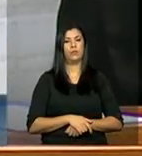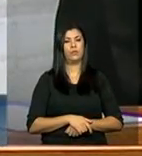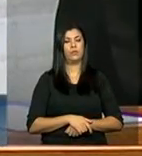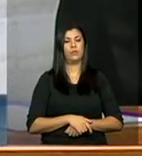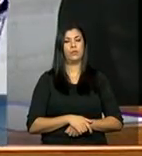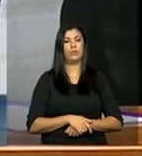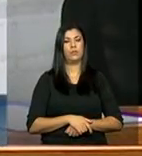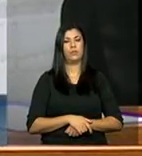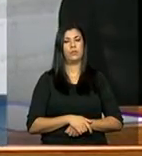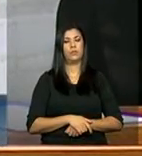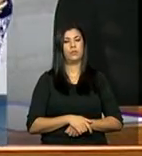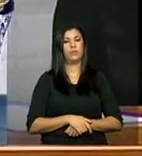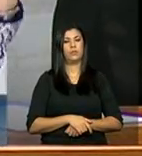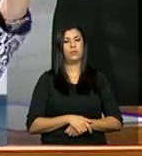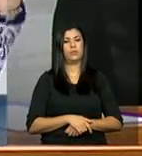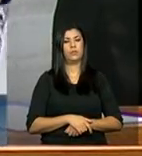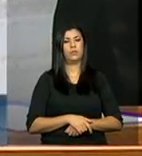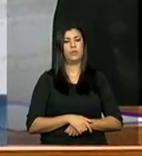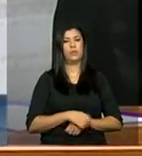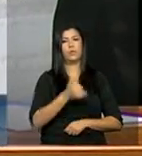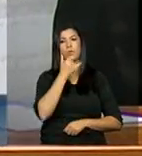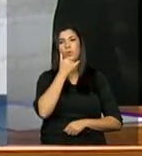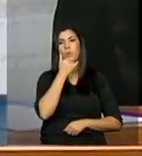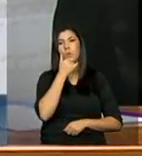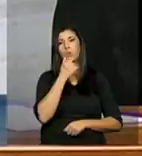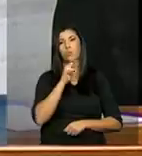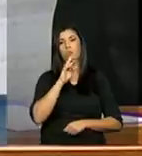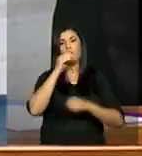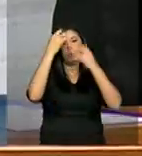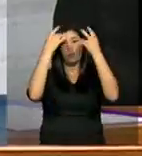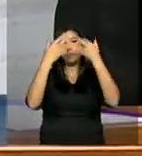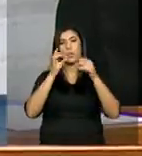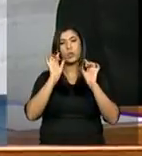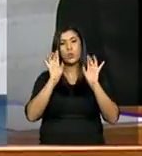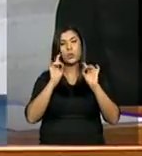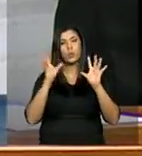Não, aqui eu estou falando só de concluído, Rosana. Tá?